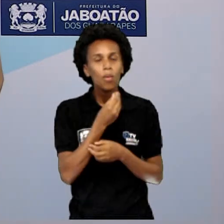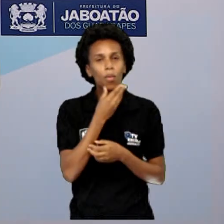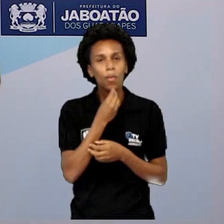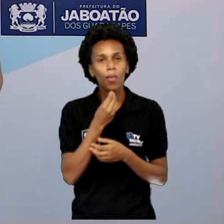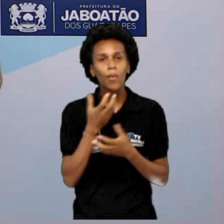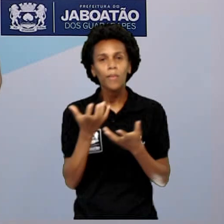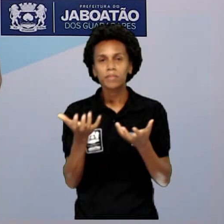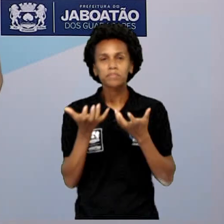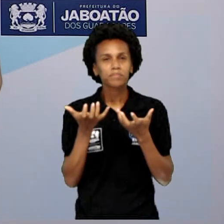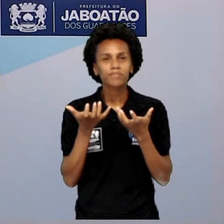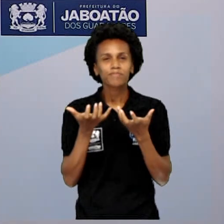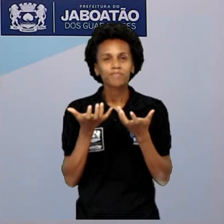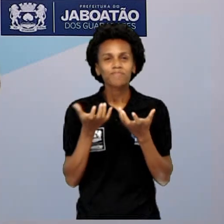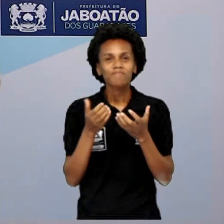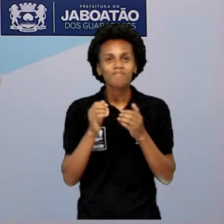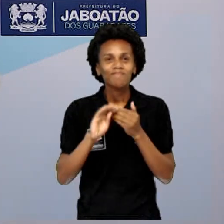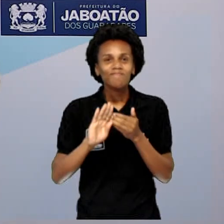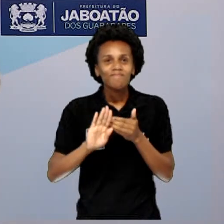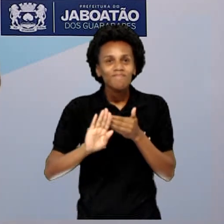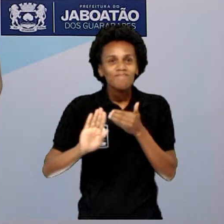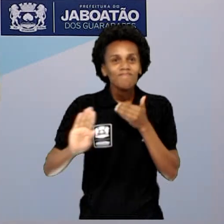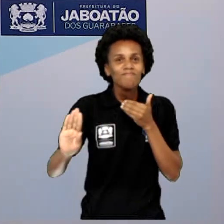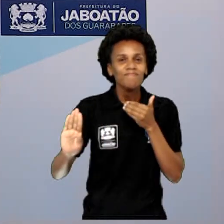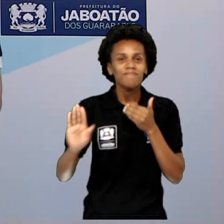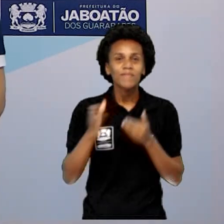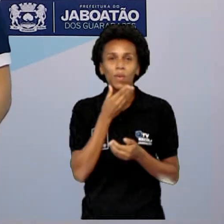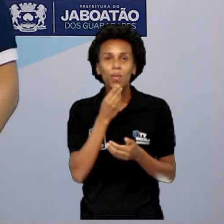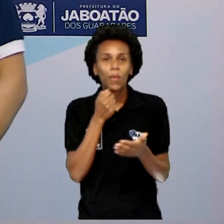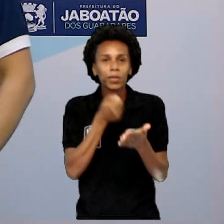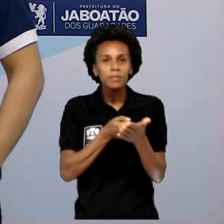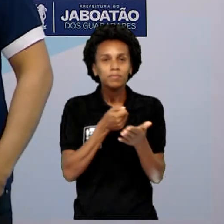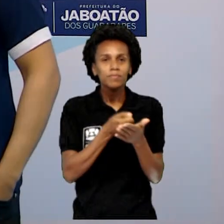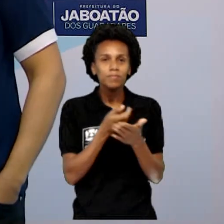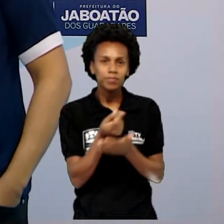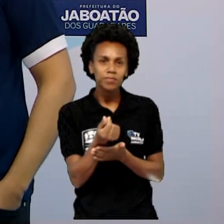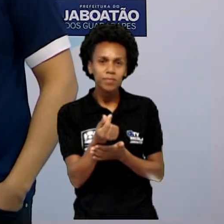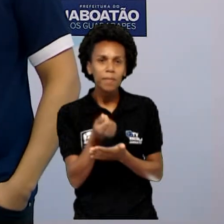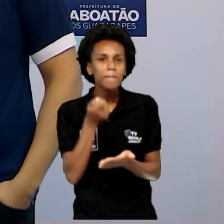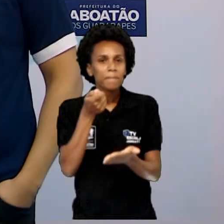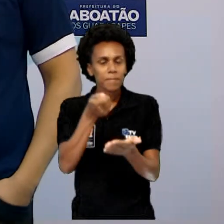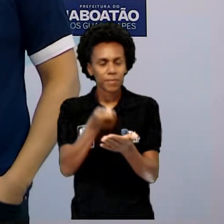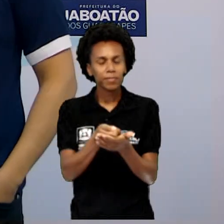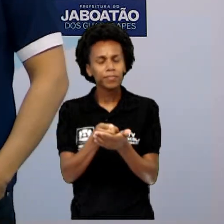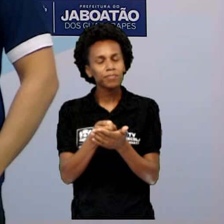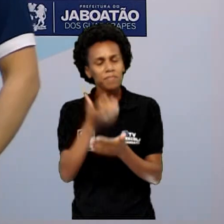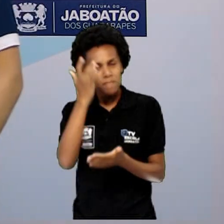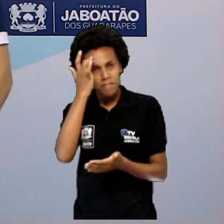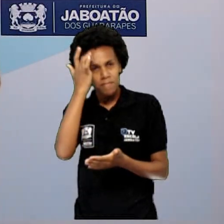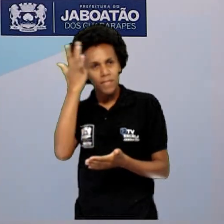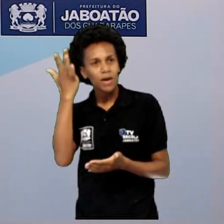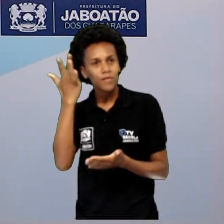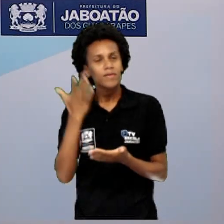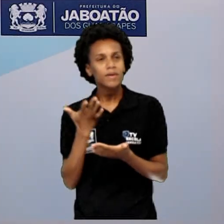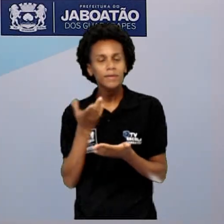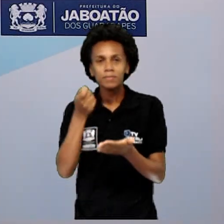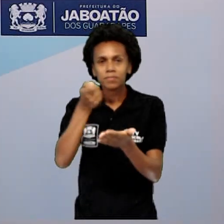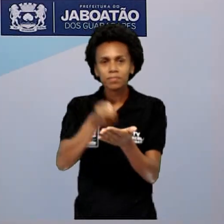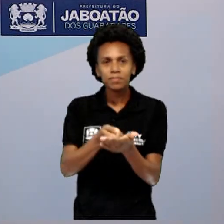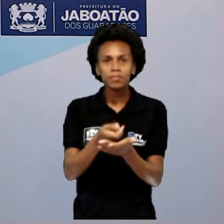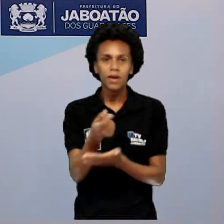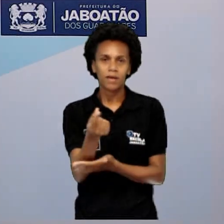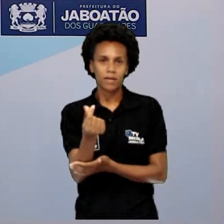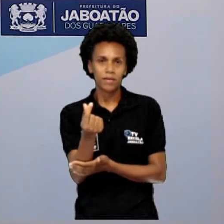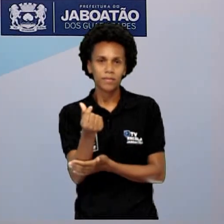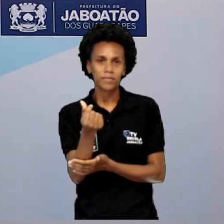mãos do cobrador, depois de ter passado tanto perrengue. Não era muito mais fácil atender o homem e dizer que não ia vir? Olha aí, que não tinha o dinheiro, na verdade. Então as